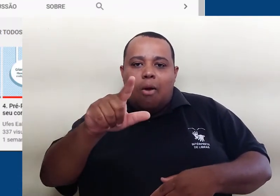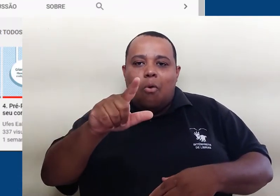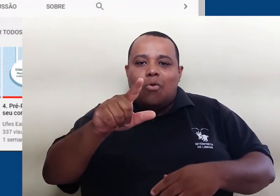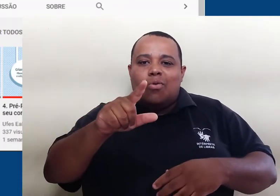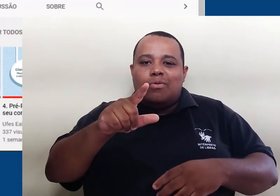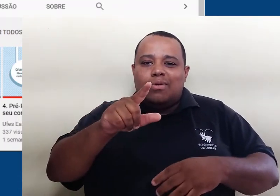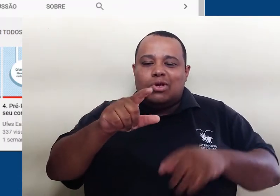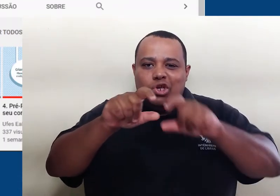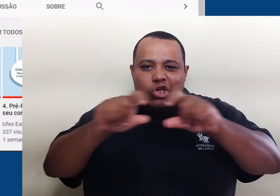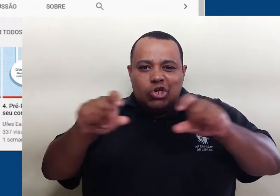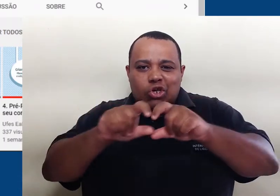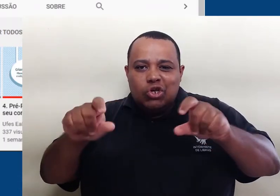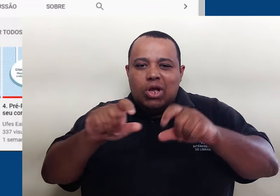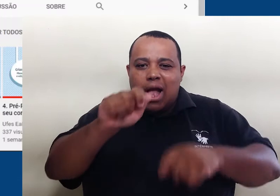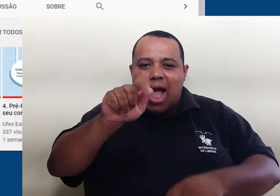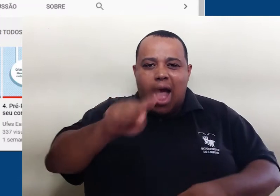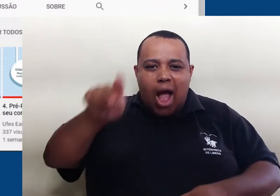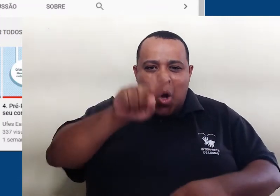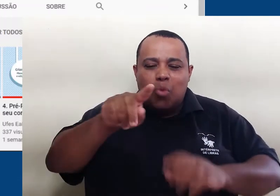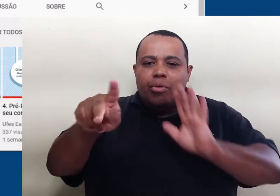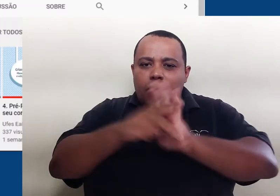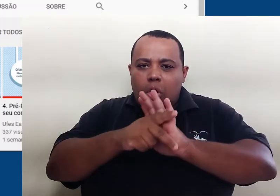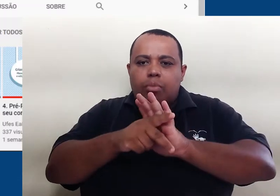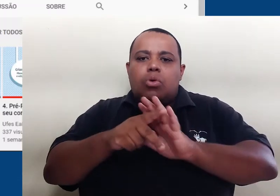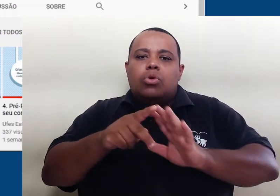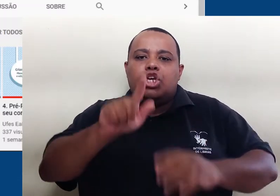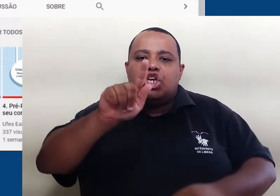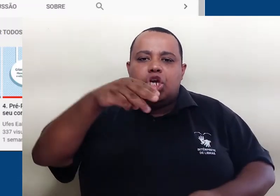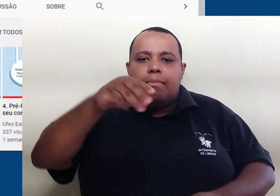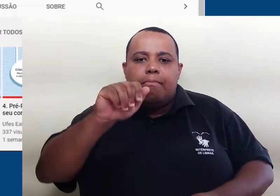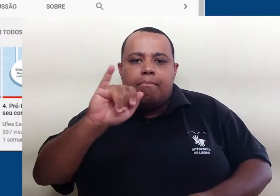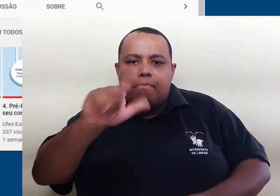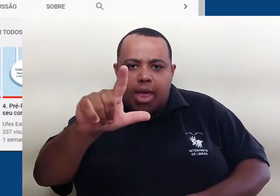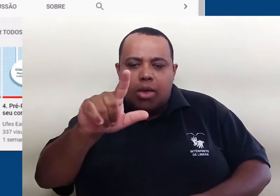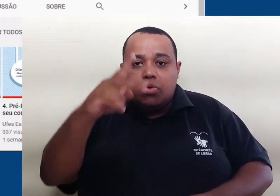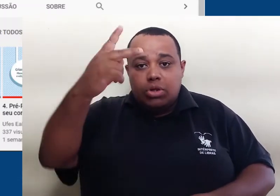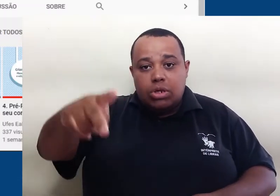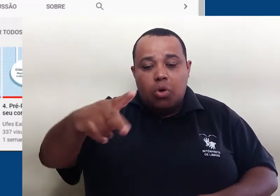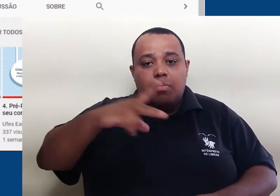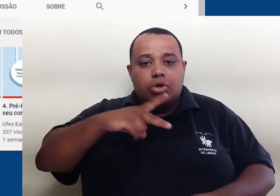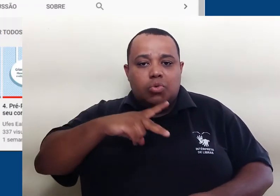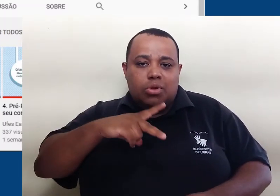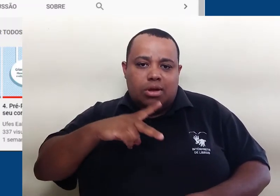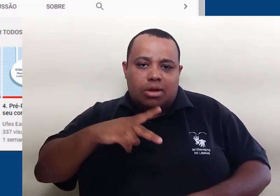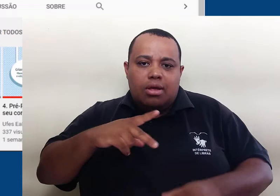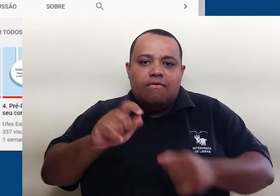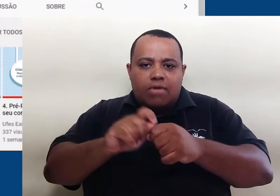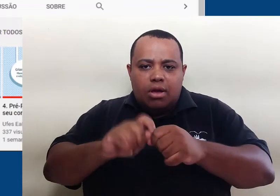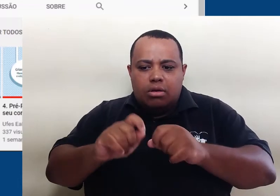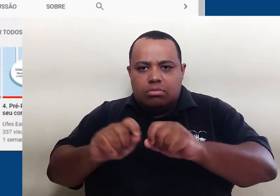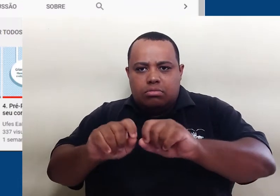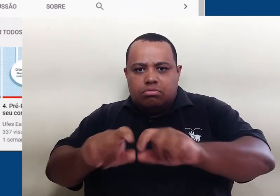link em cima que está escrito criar e você pode tanto enviar um vídeo quanto criar uma transmissão ao vivo. Eu quero fazer no futuro, daqui nas